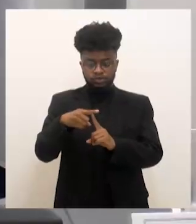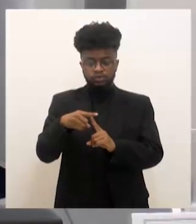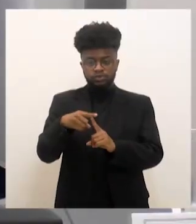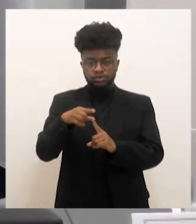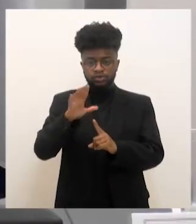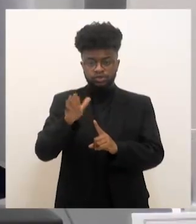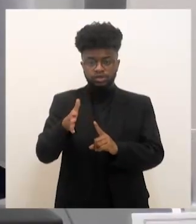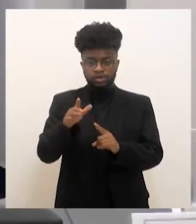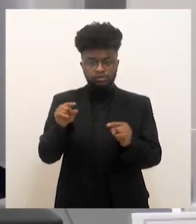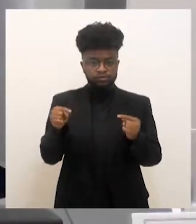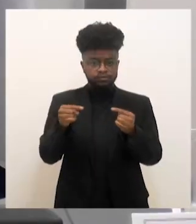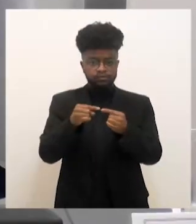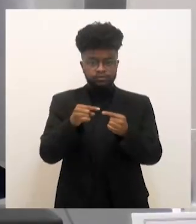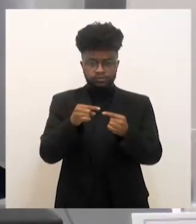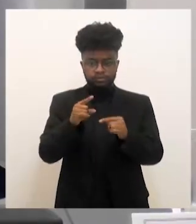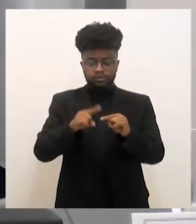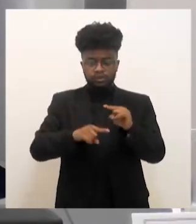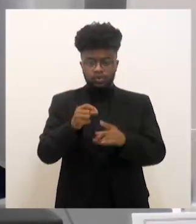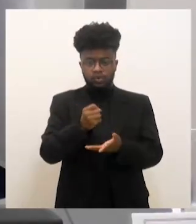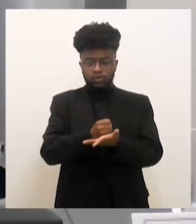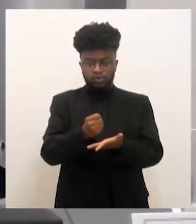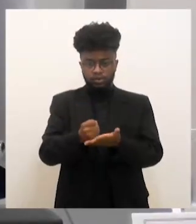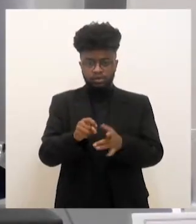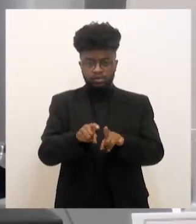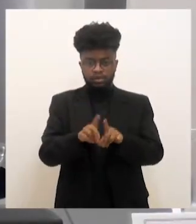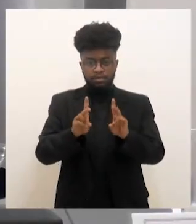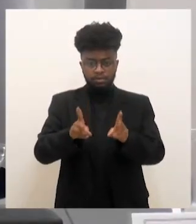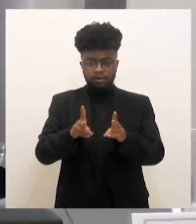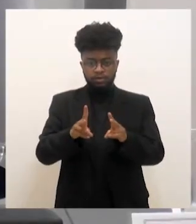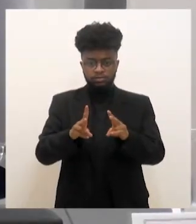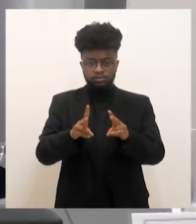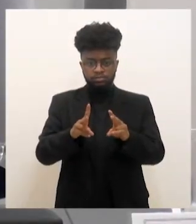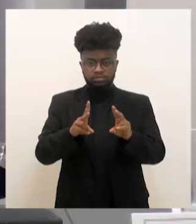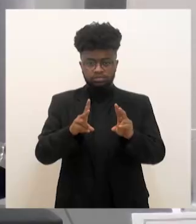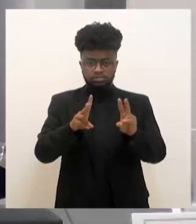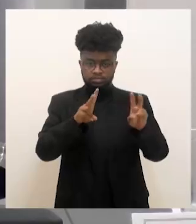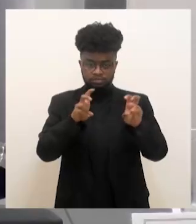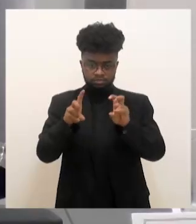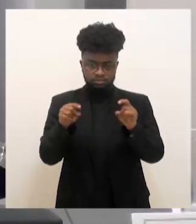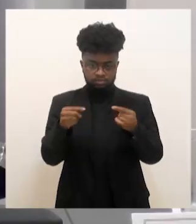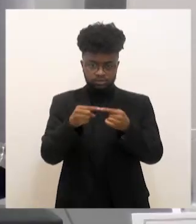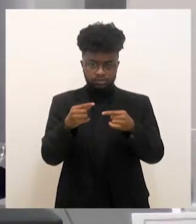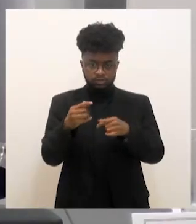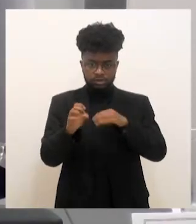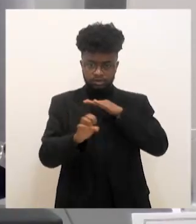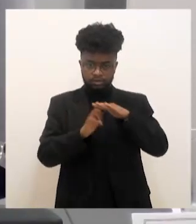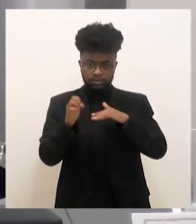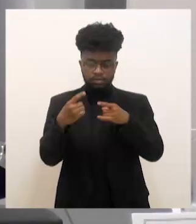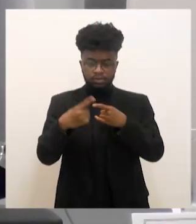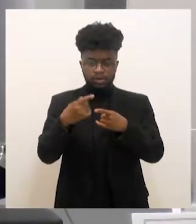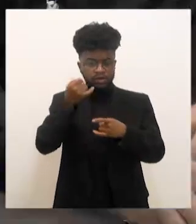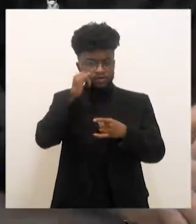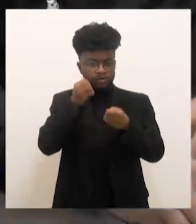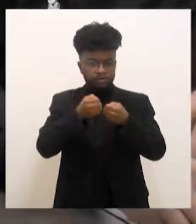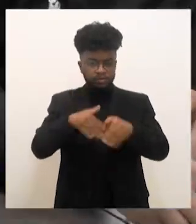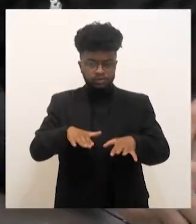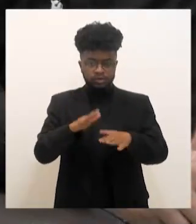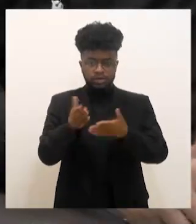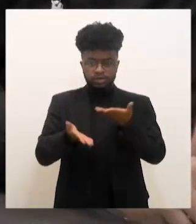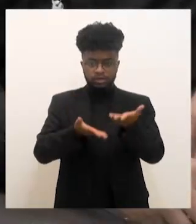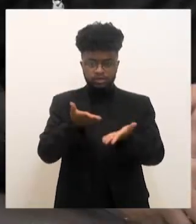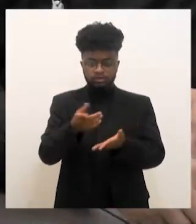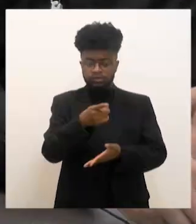por objeto daquele contrato nos mesmos termos do plano empresarial, para que não tenha prejuízo ao atendimento. Vossa Excelência não mencionou